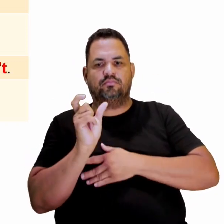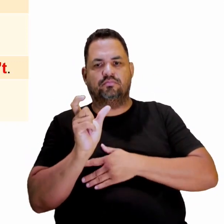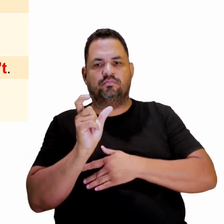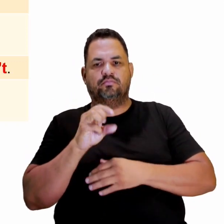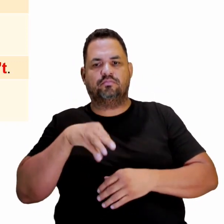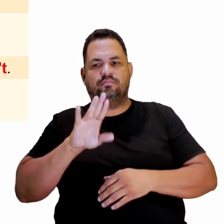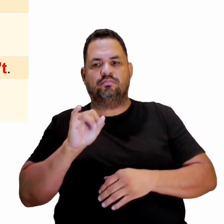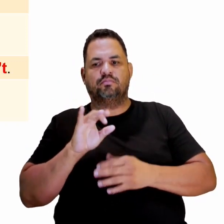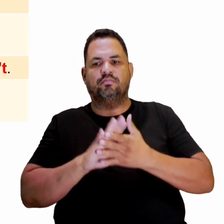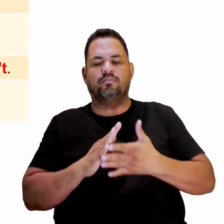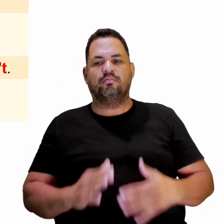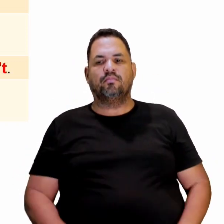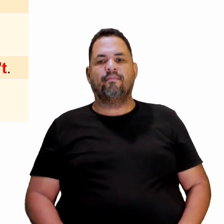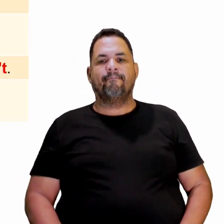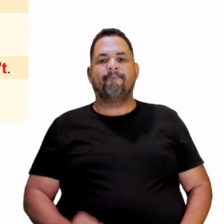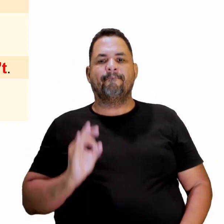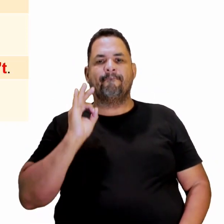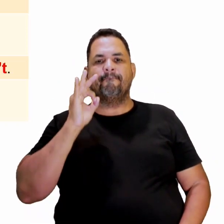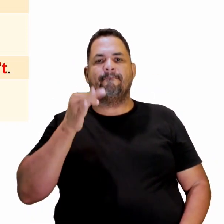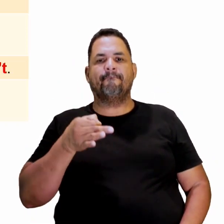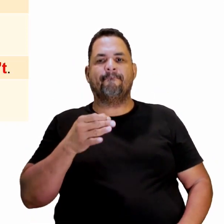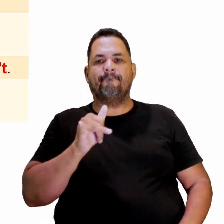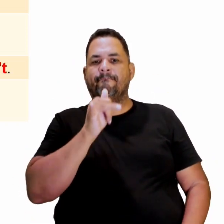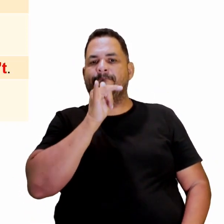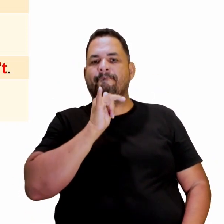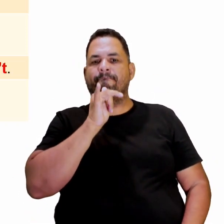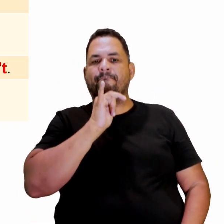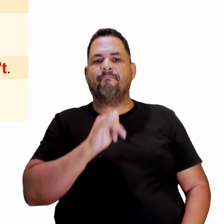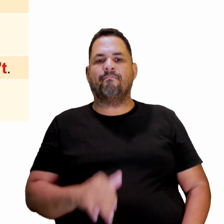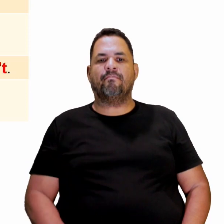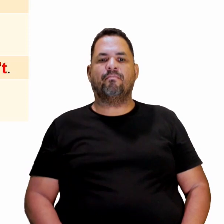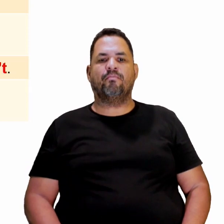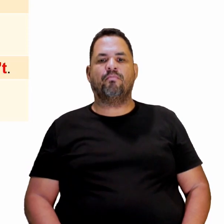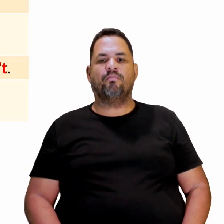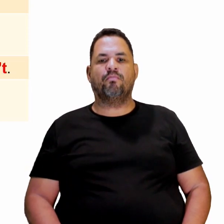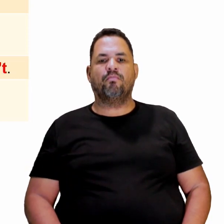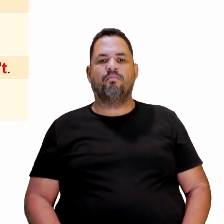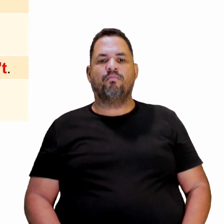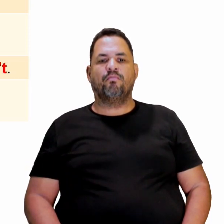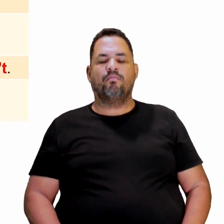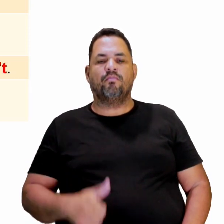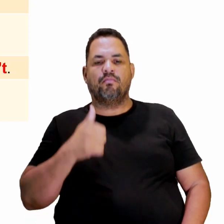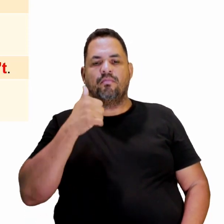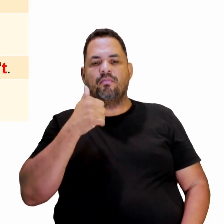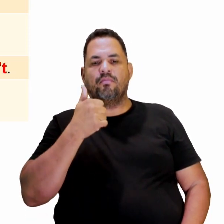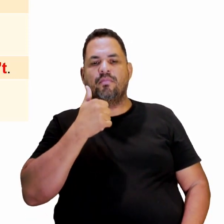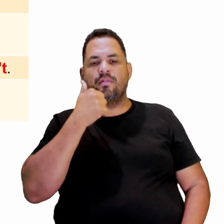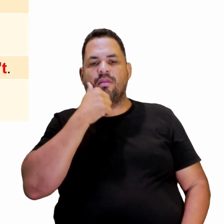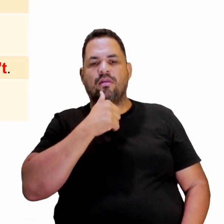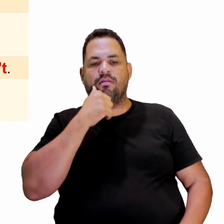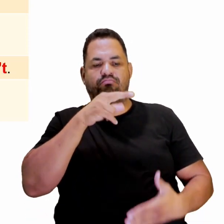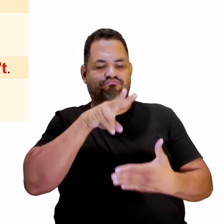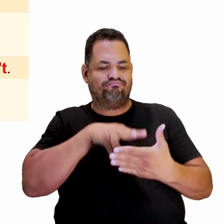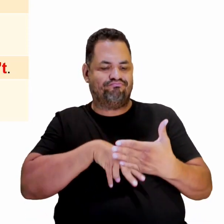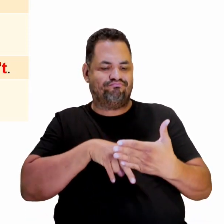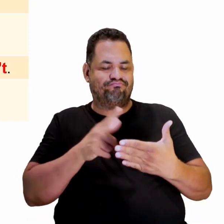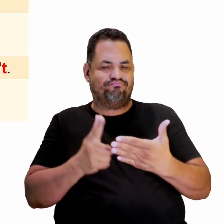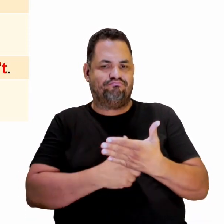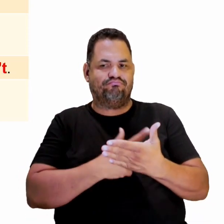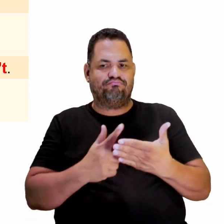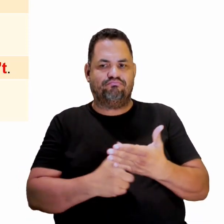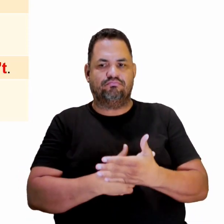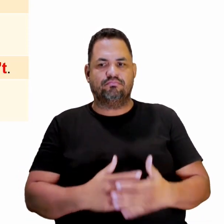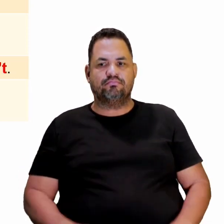won't, que é o will, mas o not. Certo? Por exemplo, will she read a book? Ela lerá o livro? Se sim, se ela for ler. E aí,